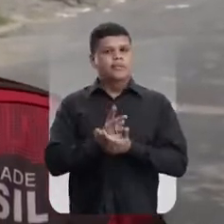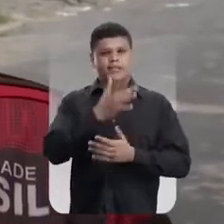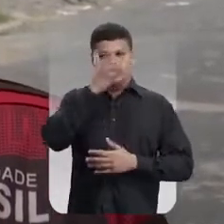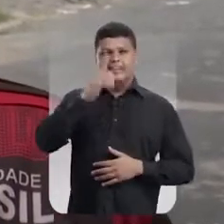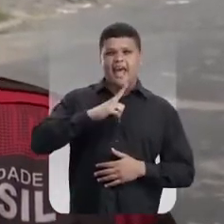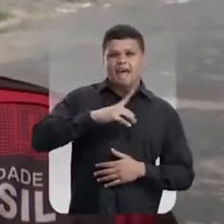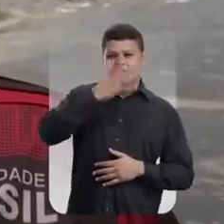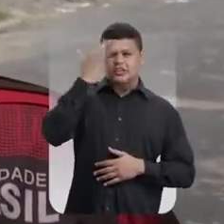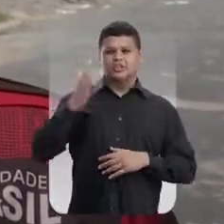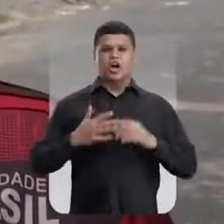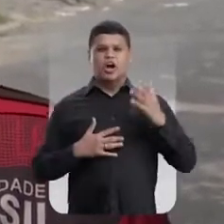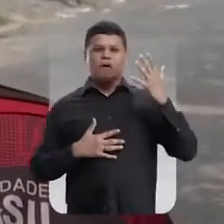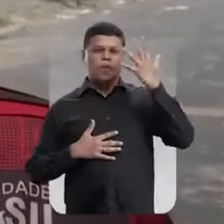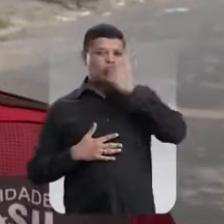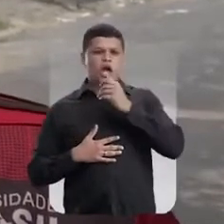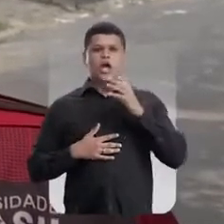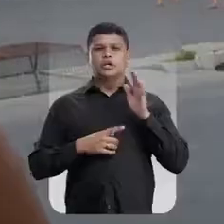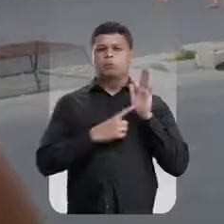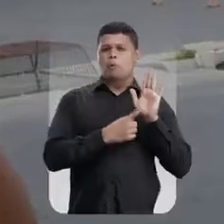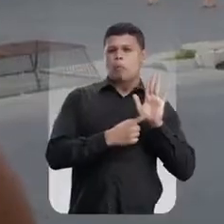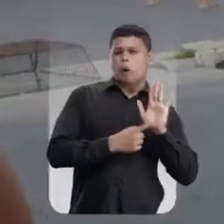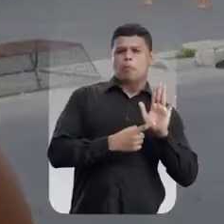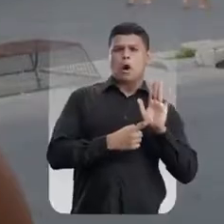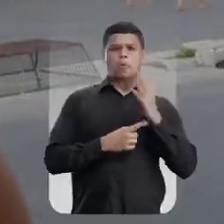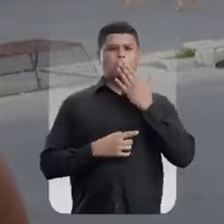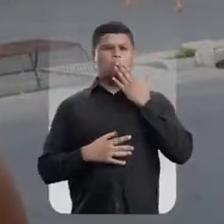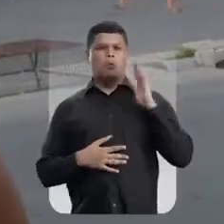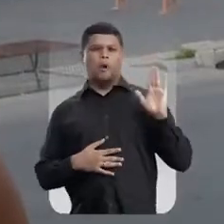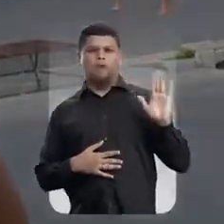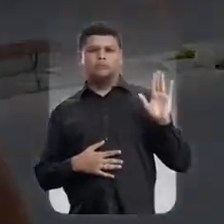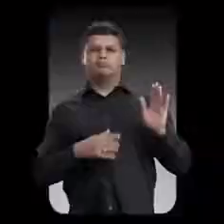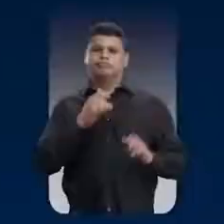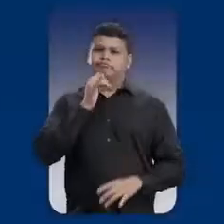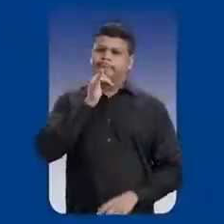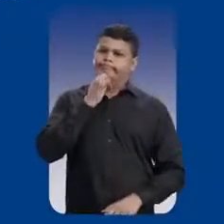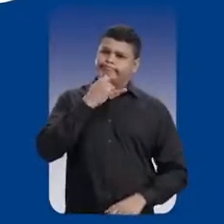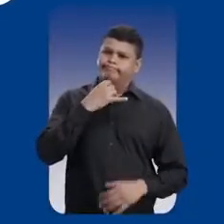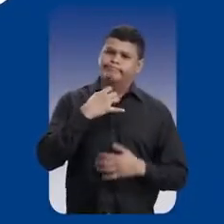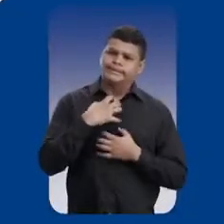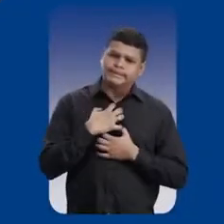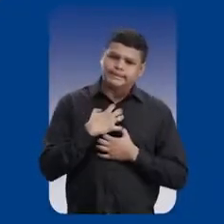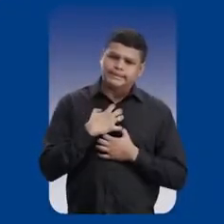né? Fala bonito, promete bonito. Tristeza nossa saúde.